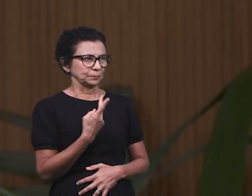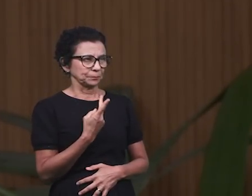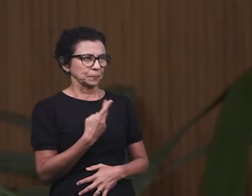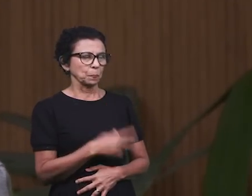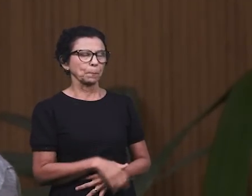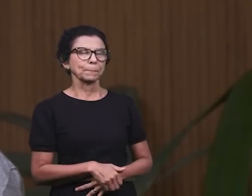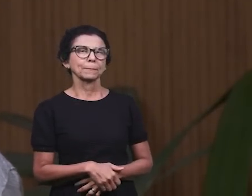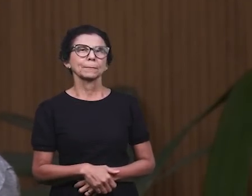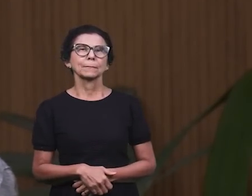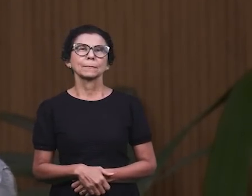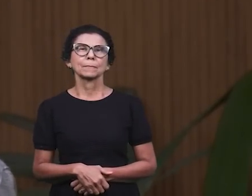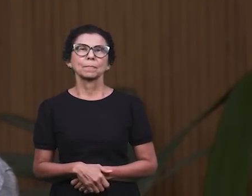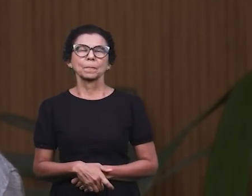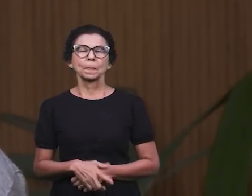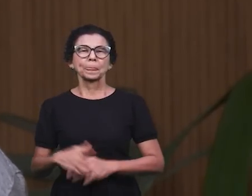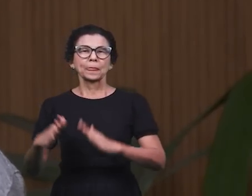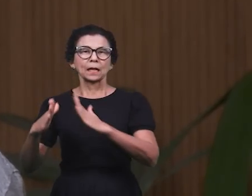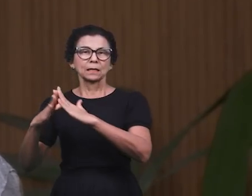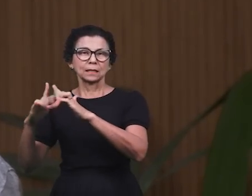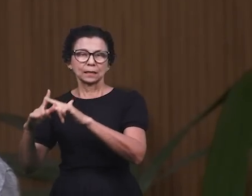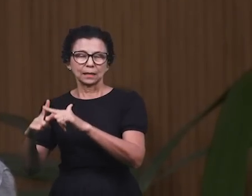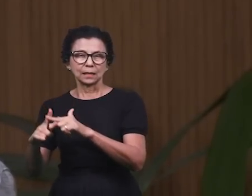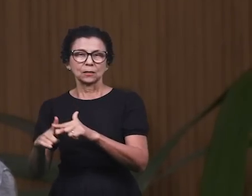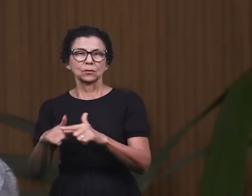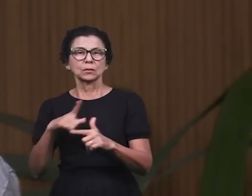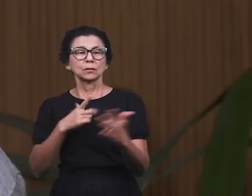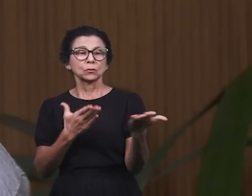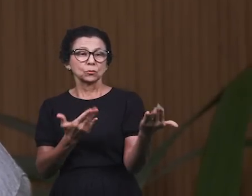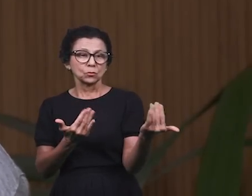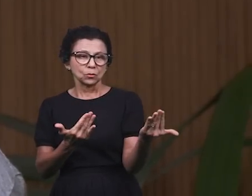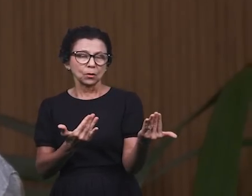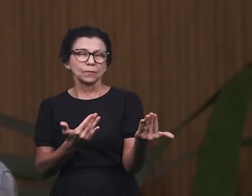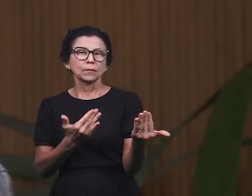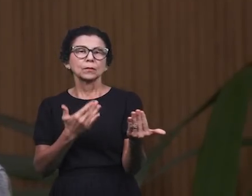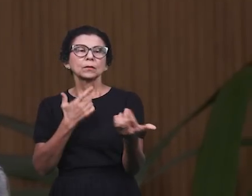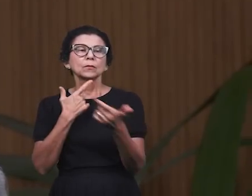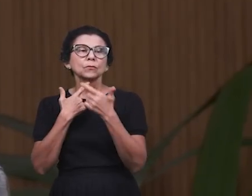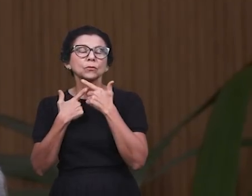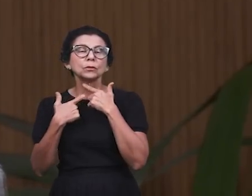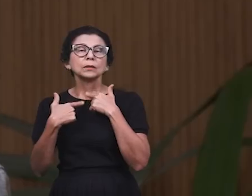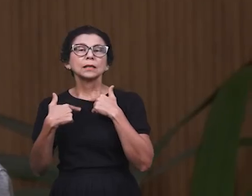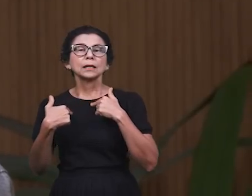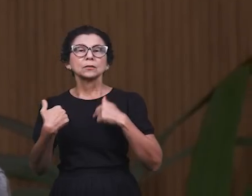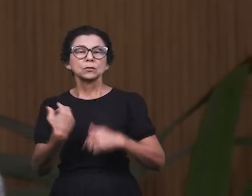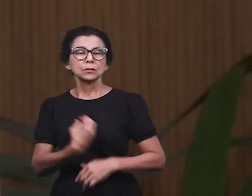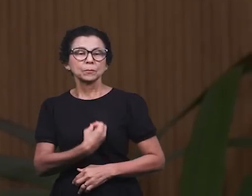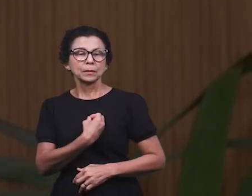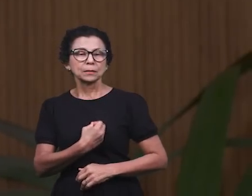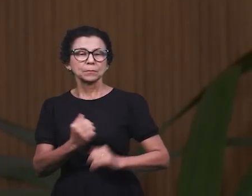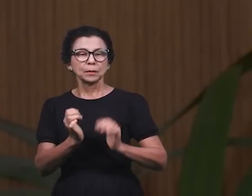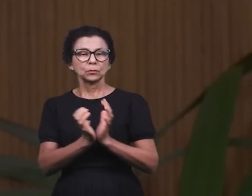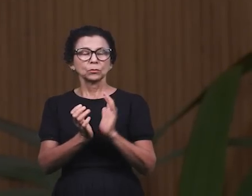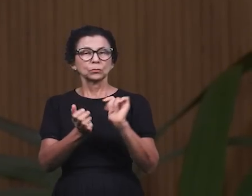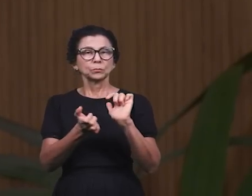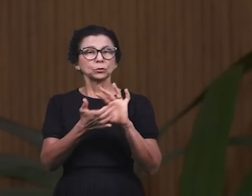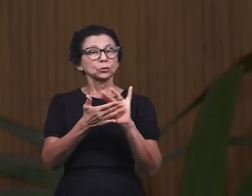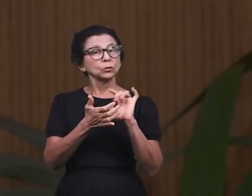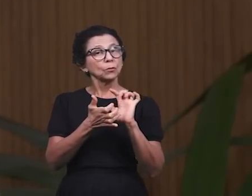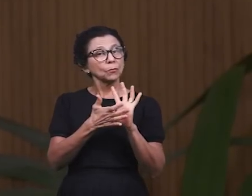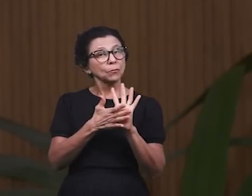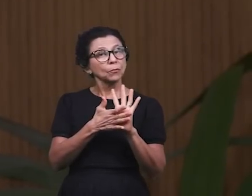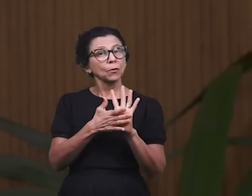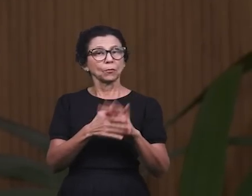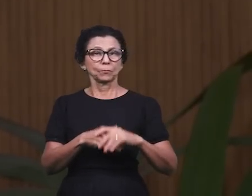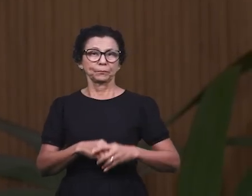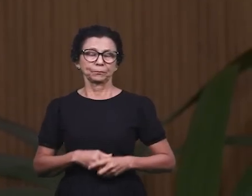Pastores, nós temos, né, nas nossas igrejas muitos jovens que têm a vontade de fazer parte do grupo de louvor e ele está participando.